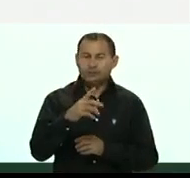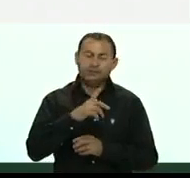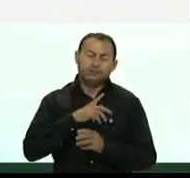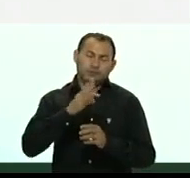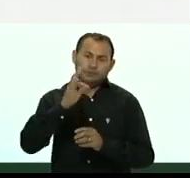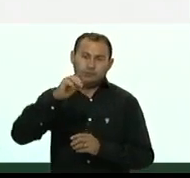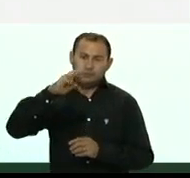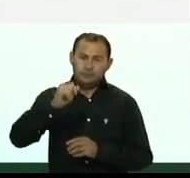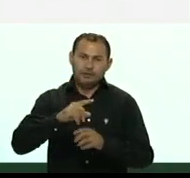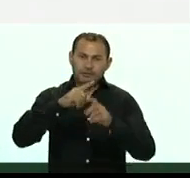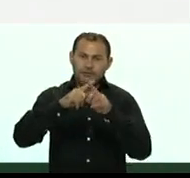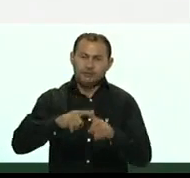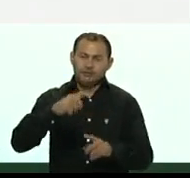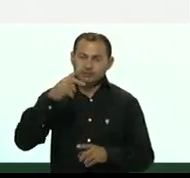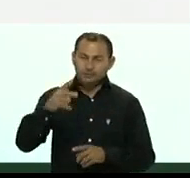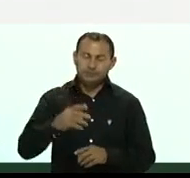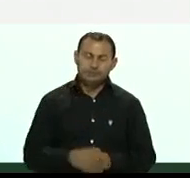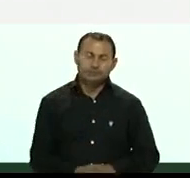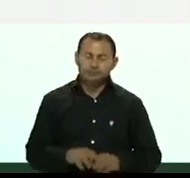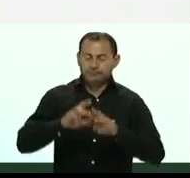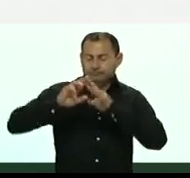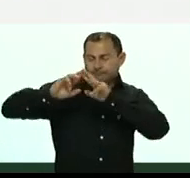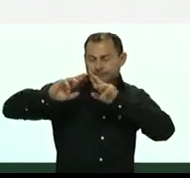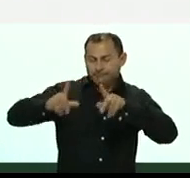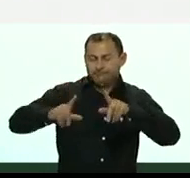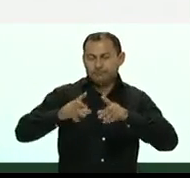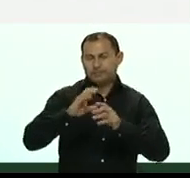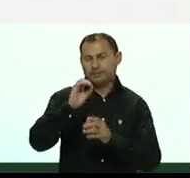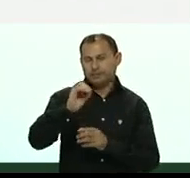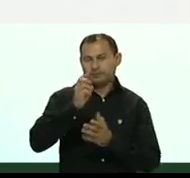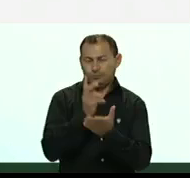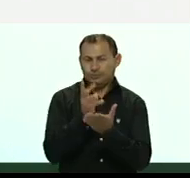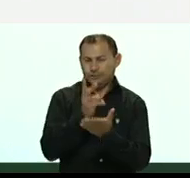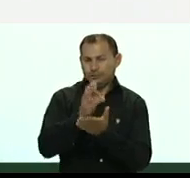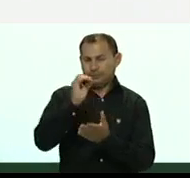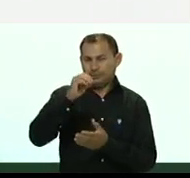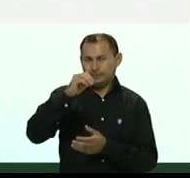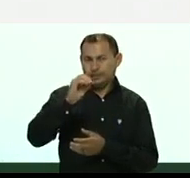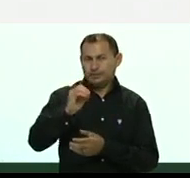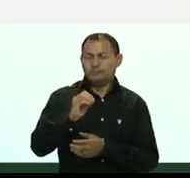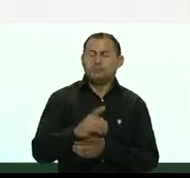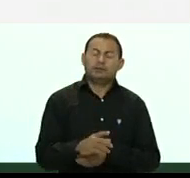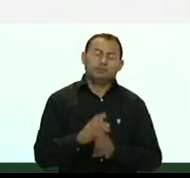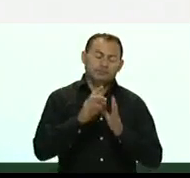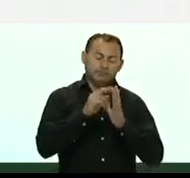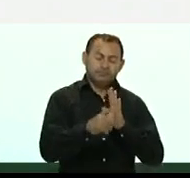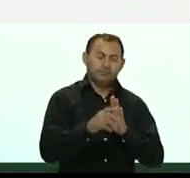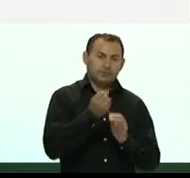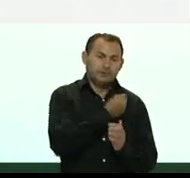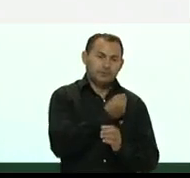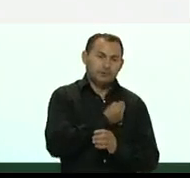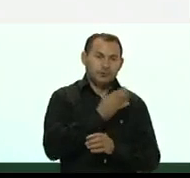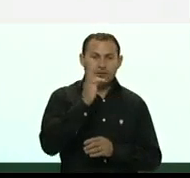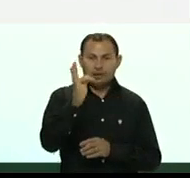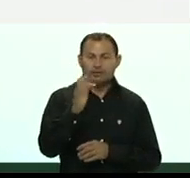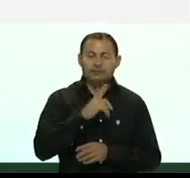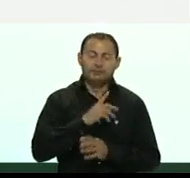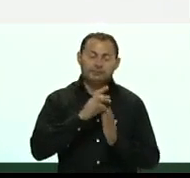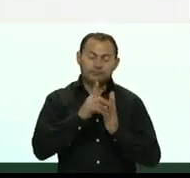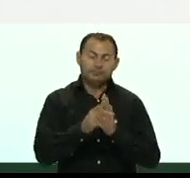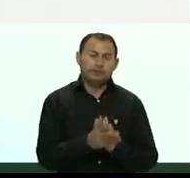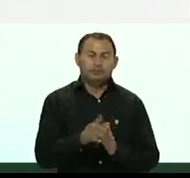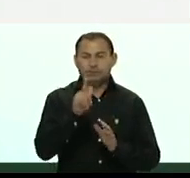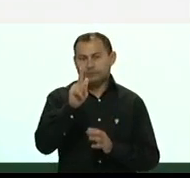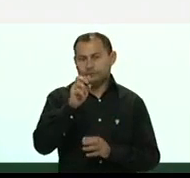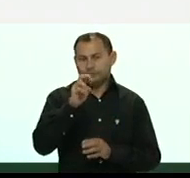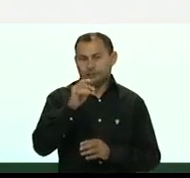tomba, vezes x, derivada da constante 0. Então, eu já tenho a derivada aqui do meu f e eu já tenho a derivada do meu